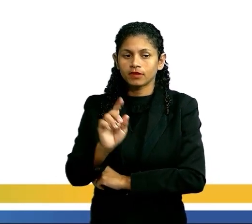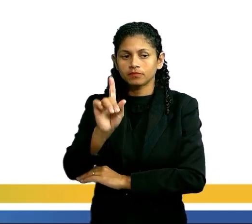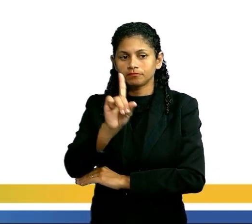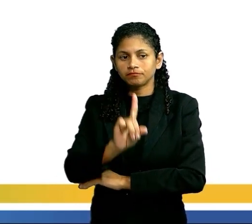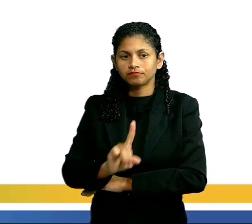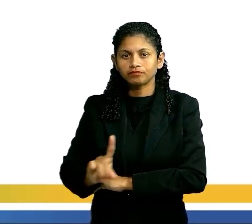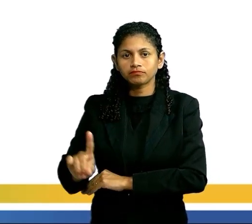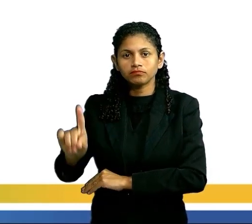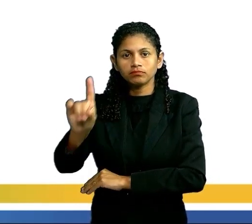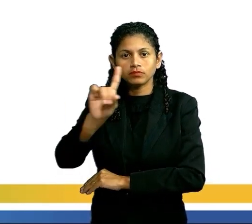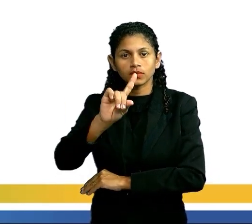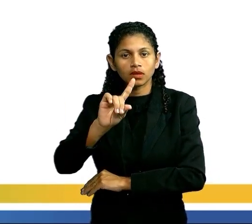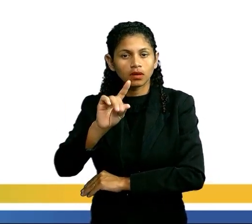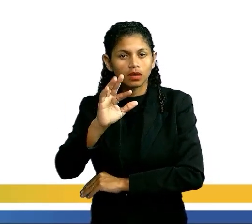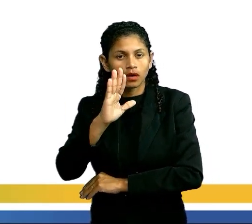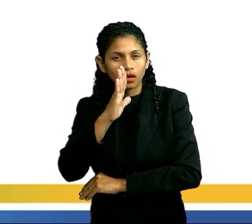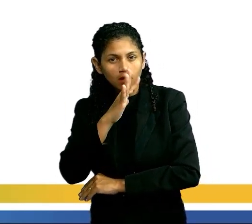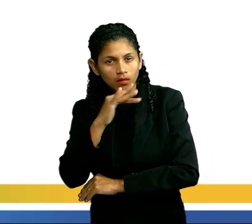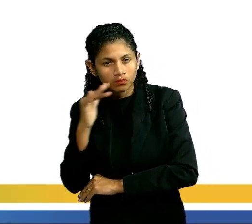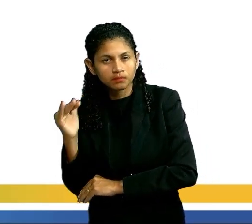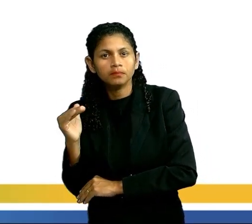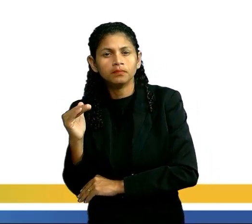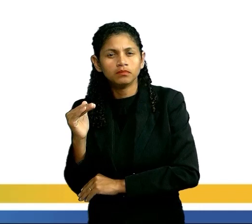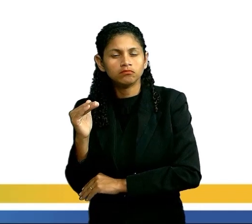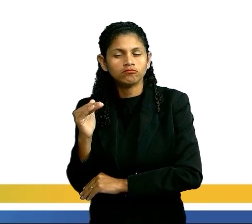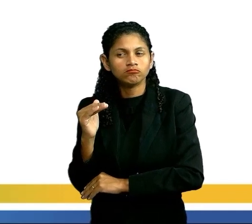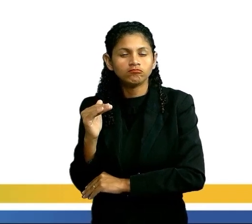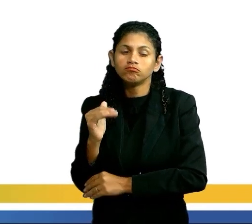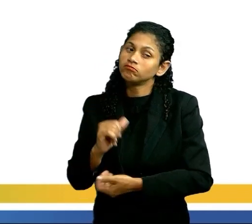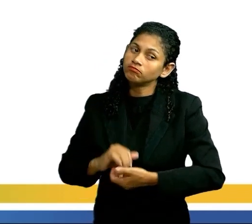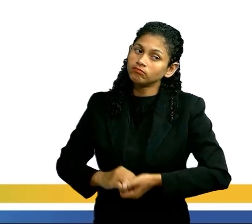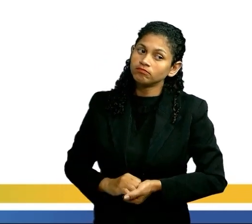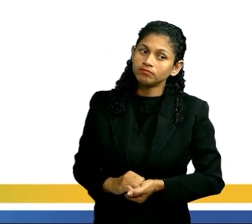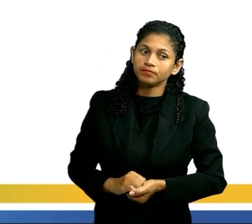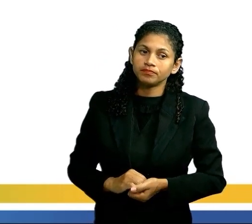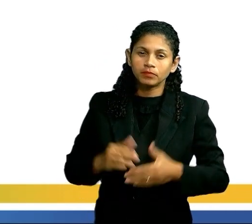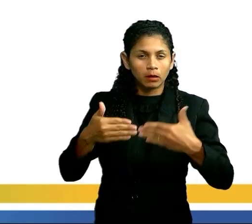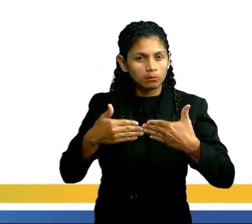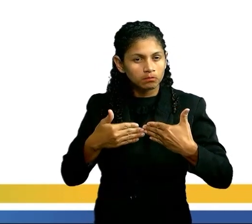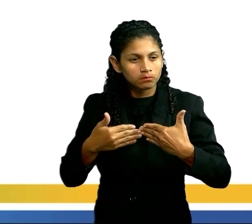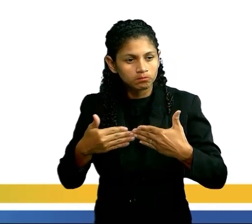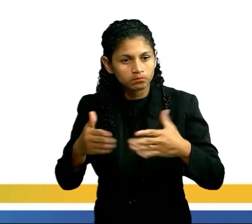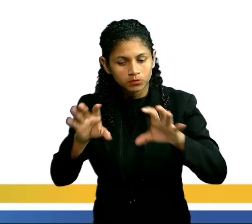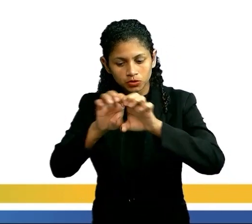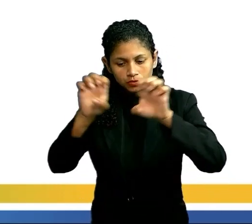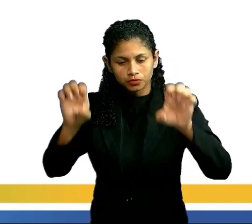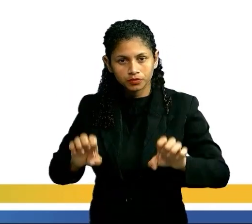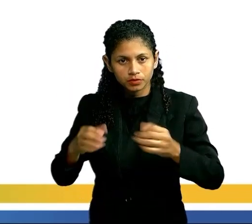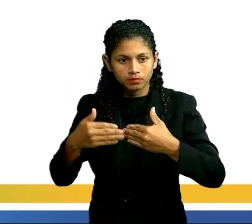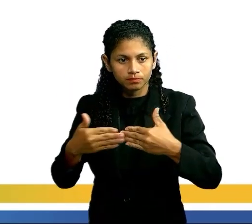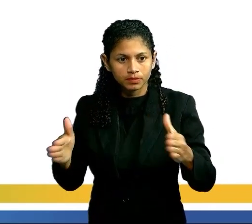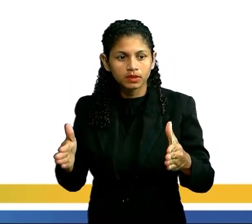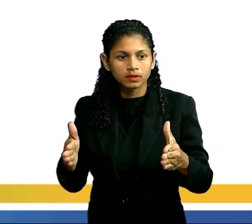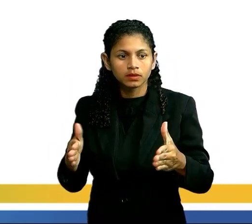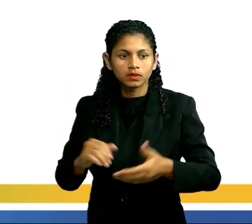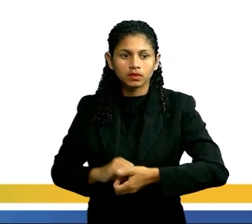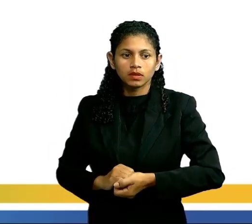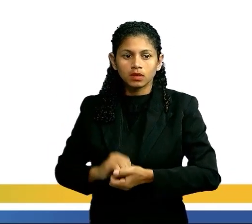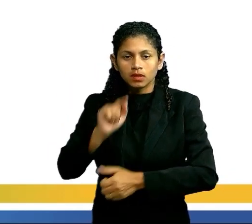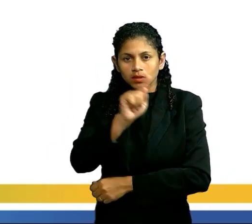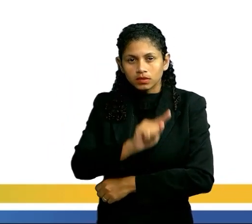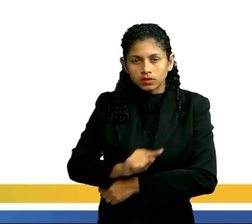anel aromático. Será que tem? B, cadeia aberta saturada. C,